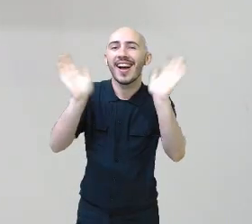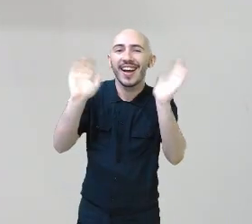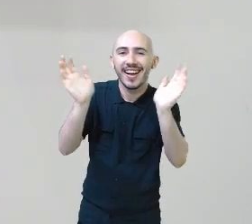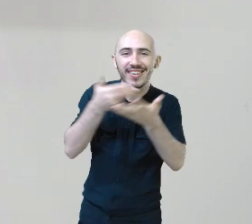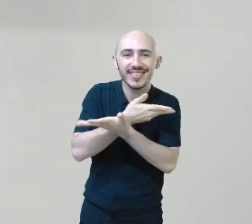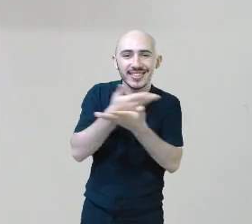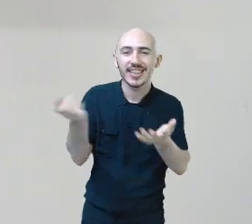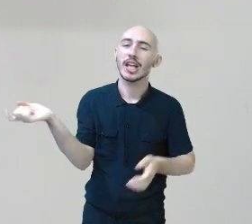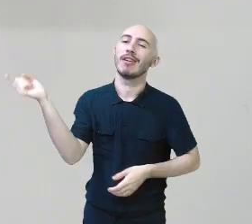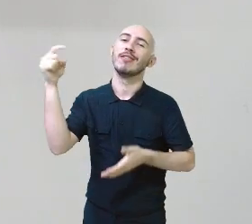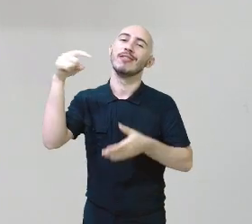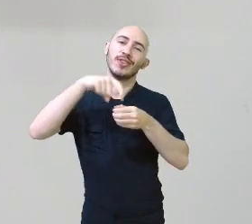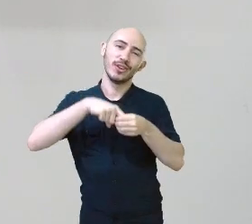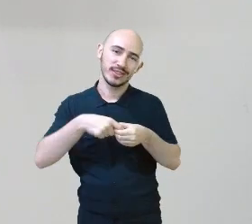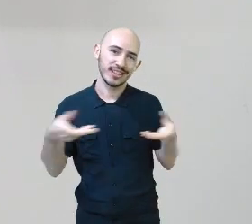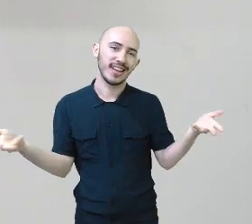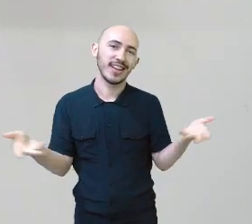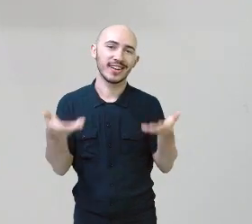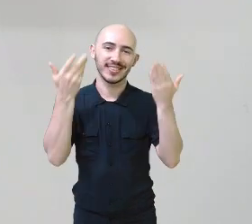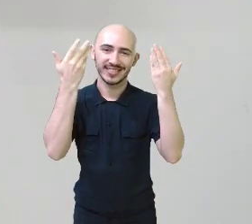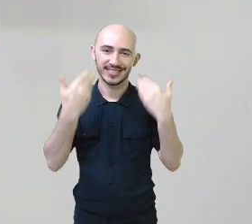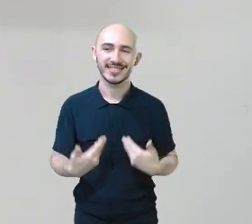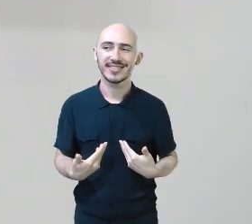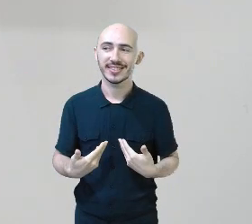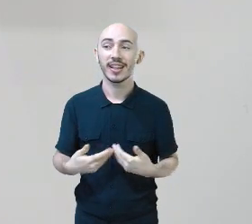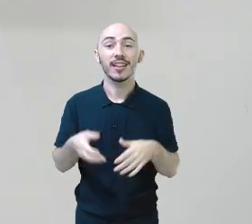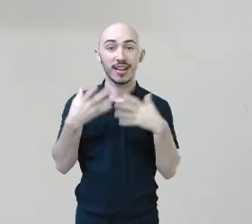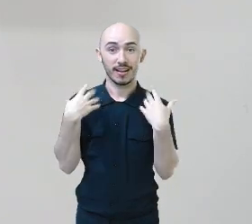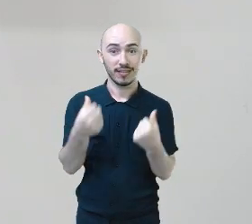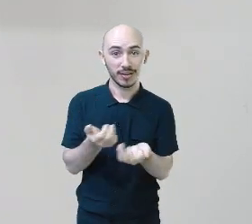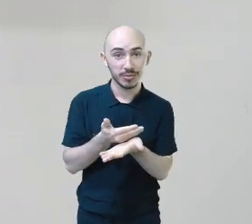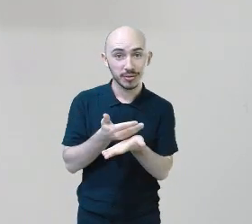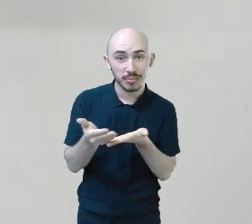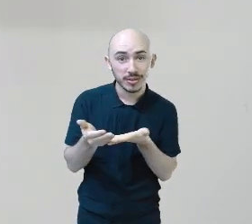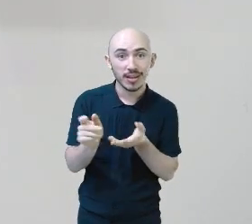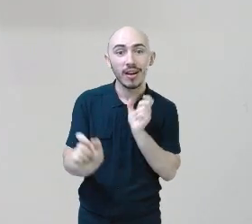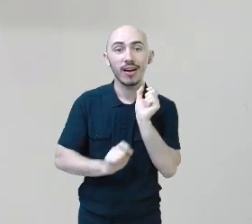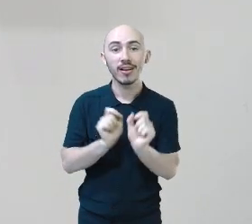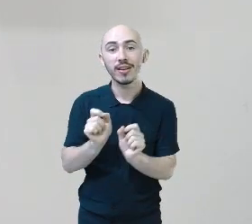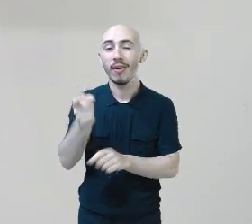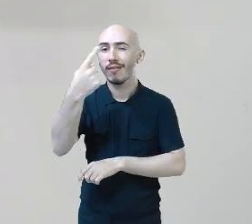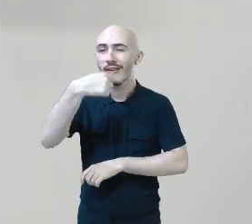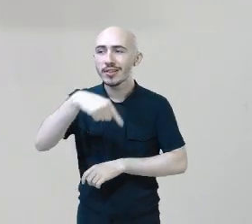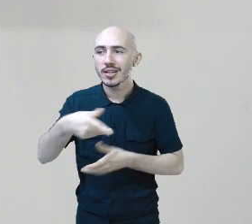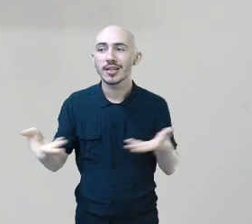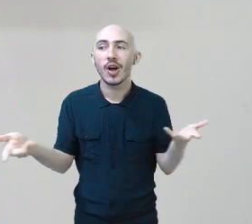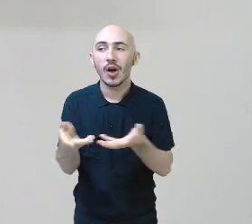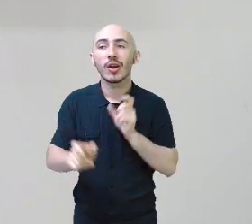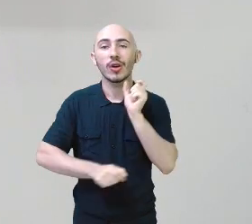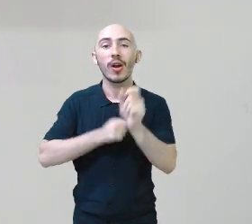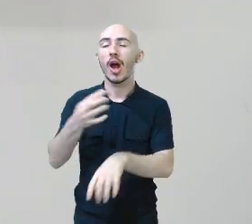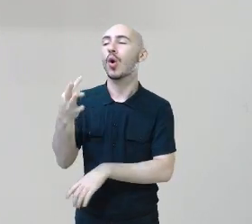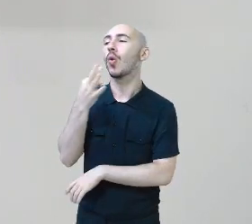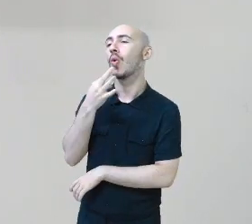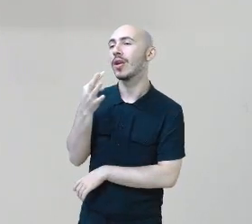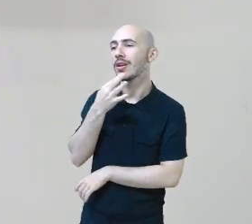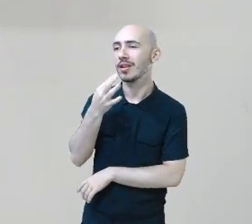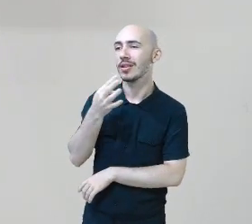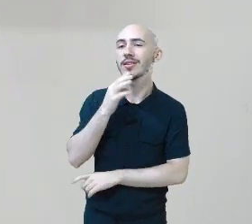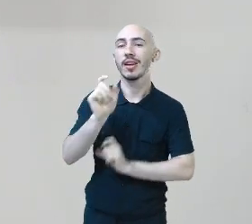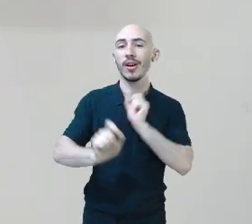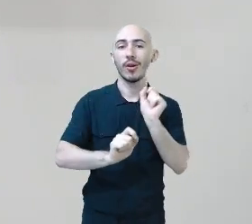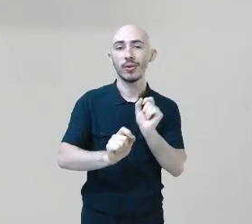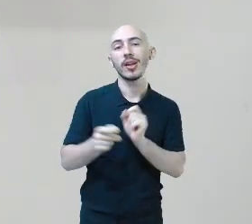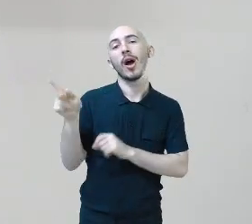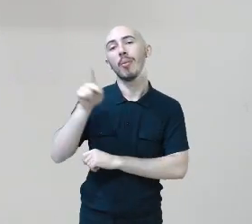Pessoal, estou aqui de volta. Vamos começar. Vocês vão agora conhecer, como o